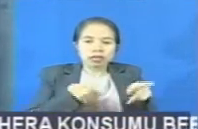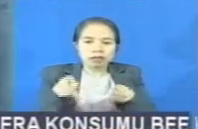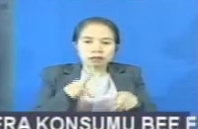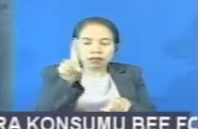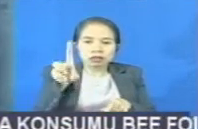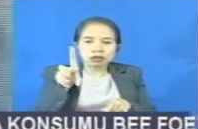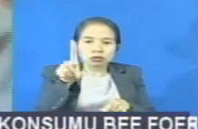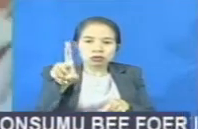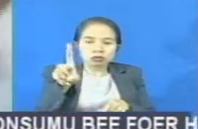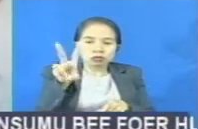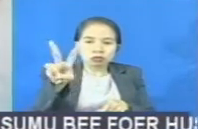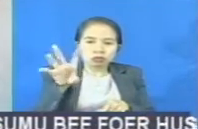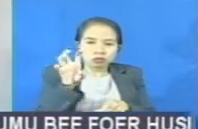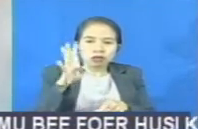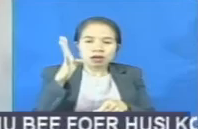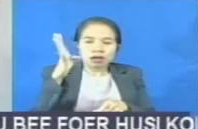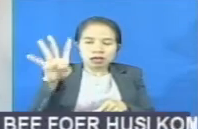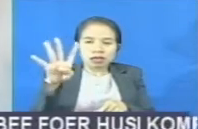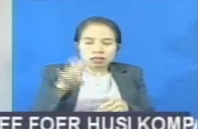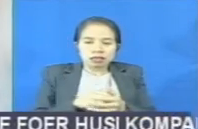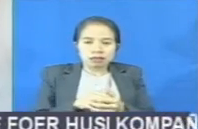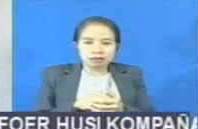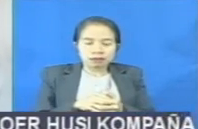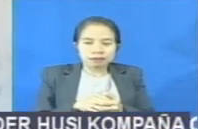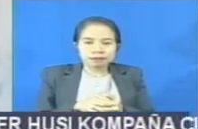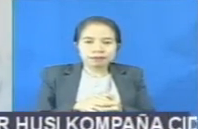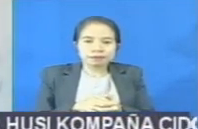Russi, zona fronteira, Bubonaru, Humberto dos Santos, ba RTL.